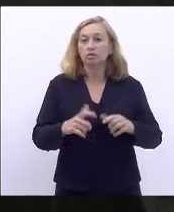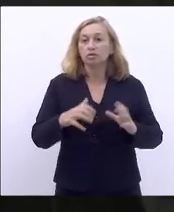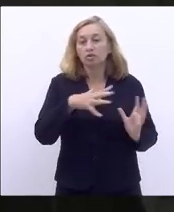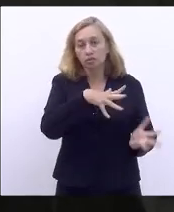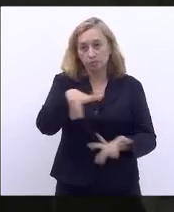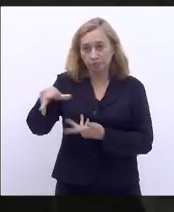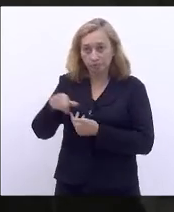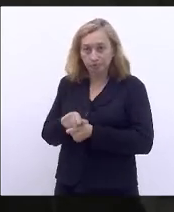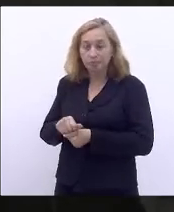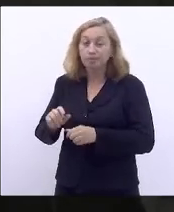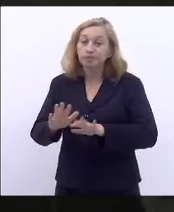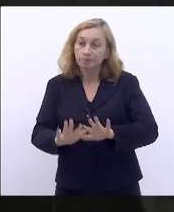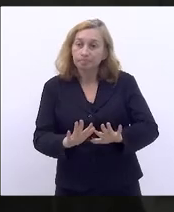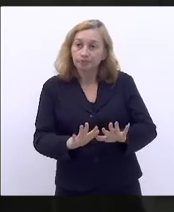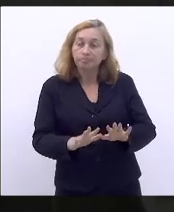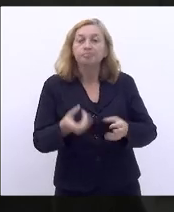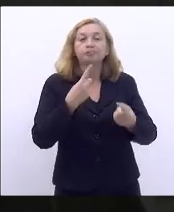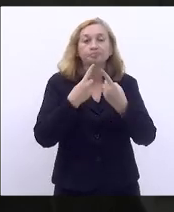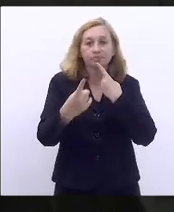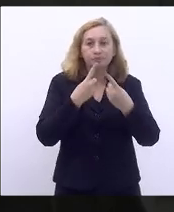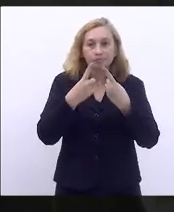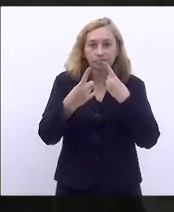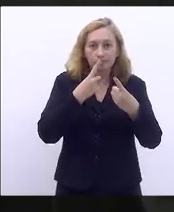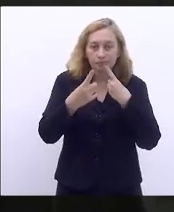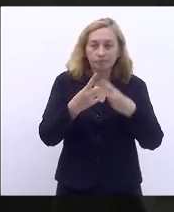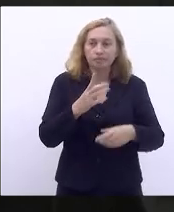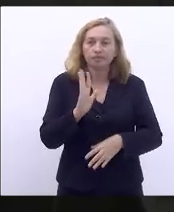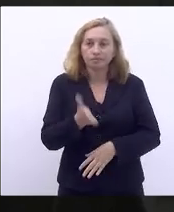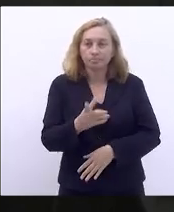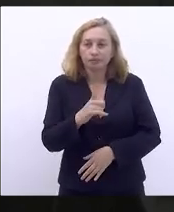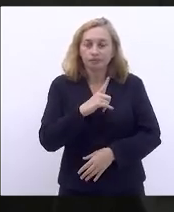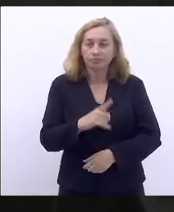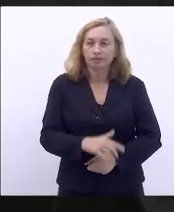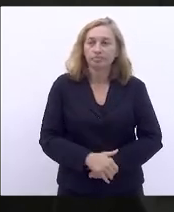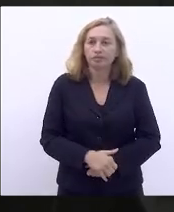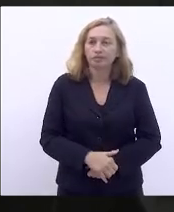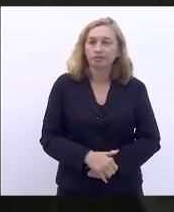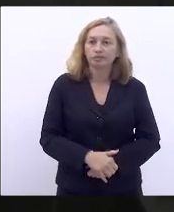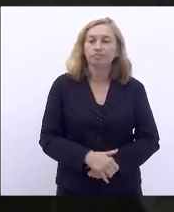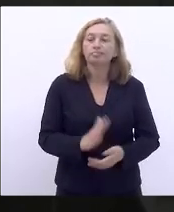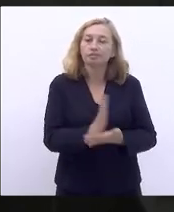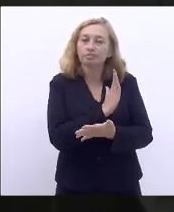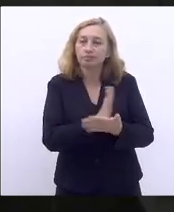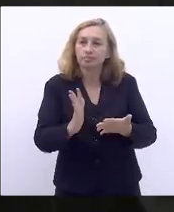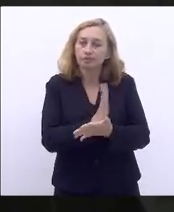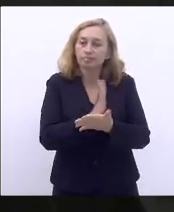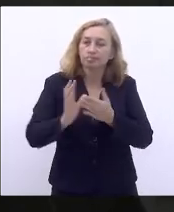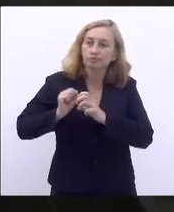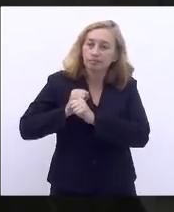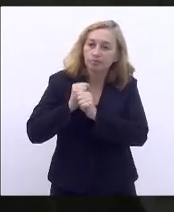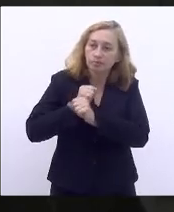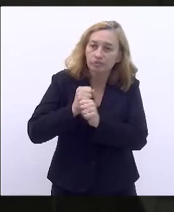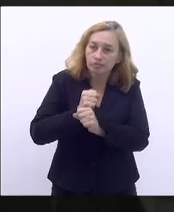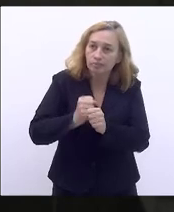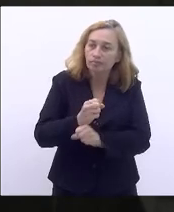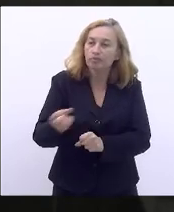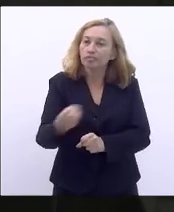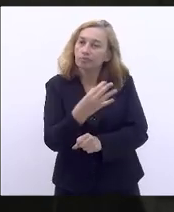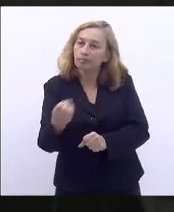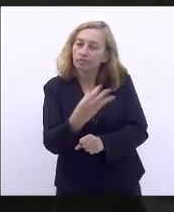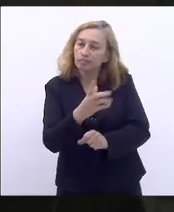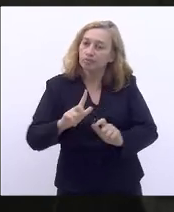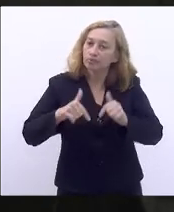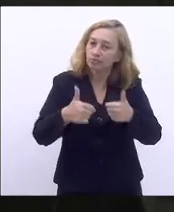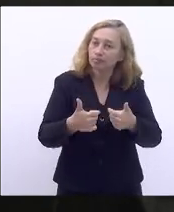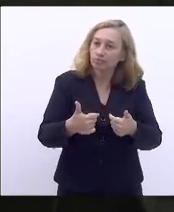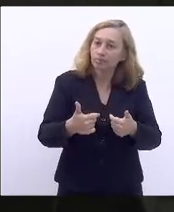globais. Apesar dessa discussão, já tem algumas décadas, novas atitudes e